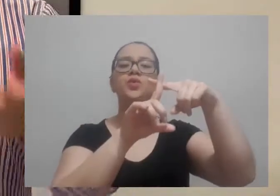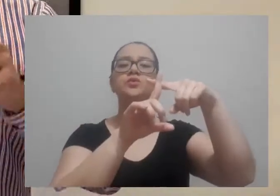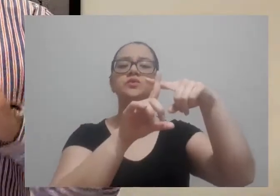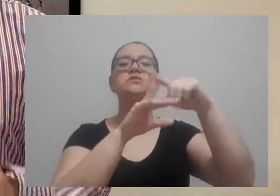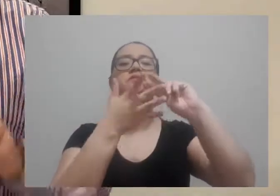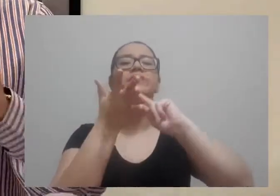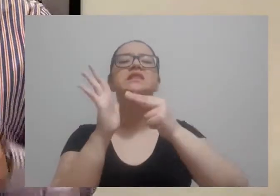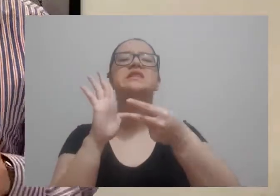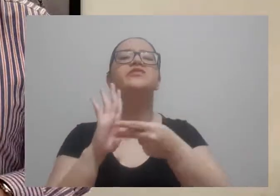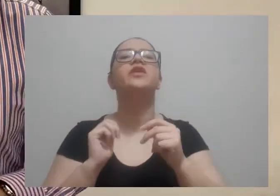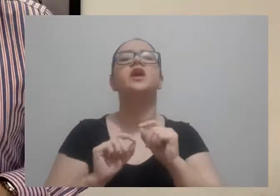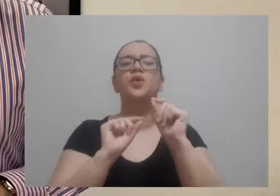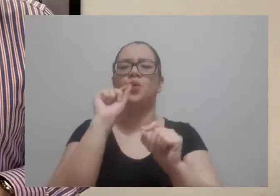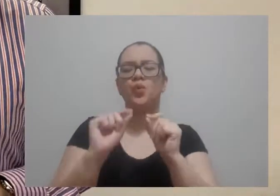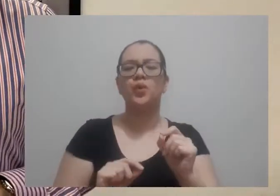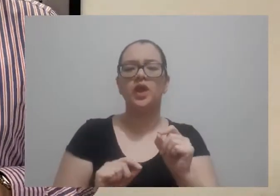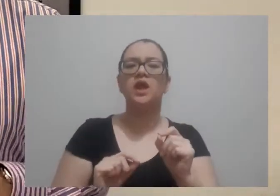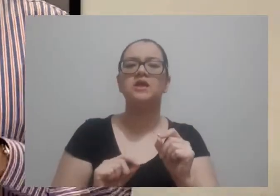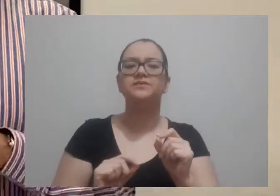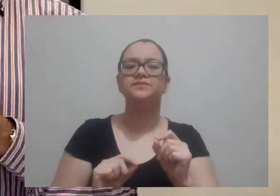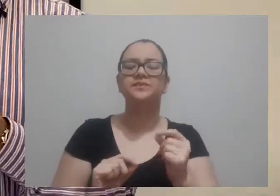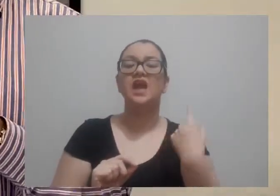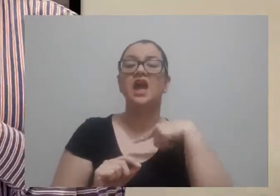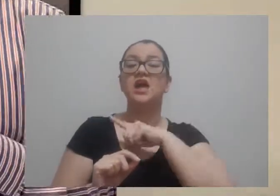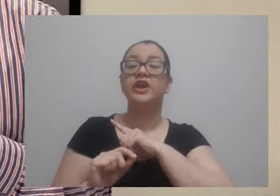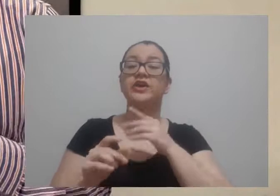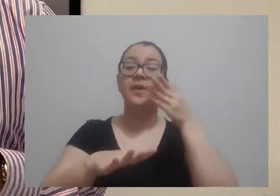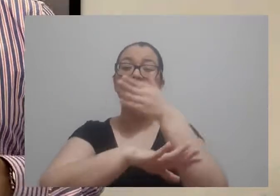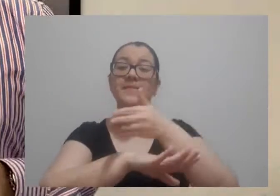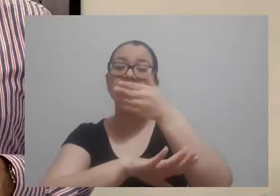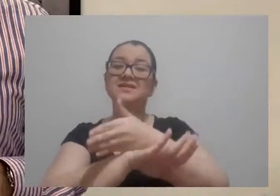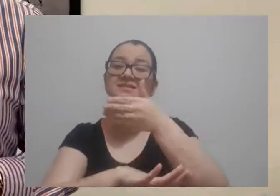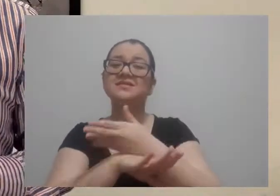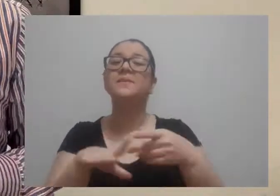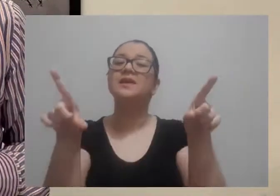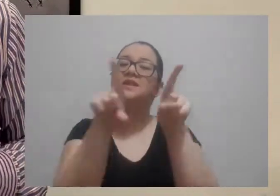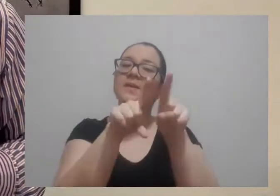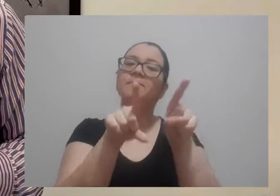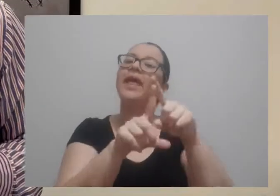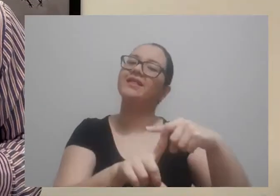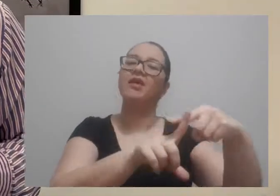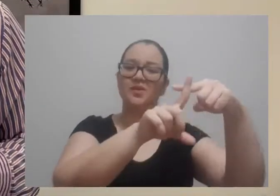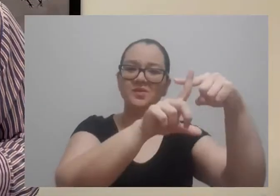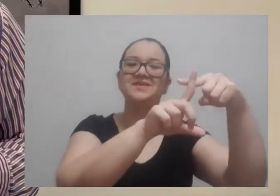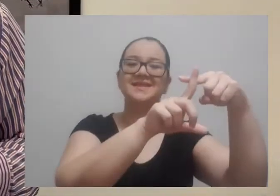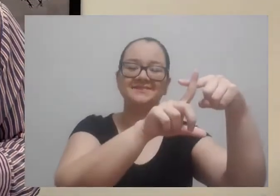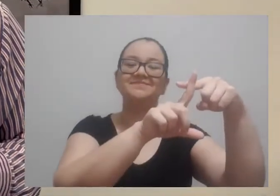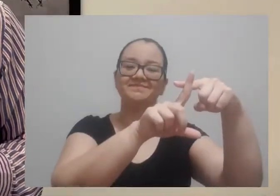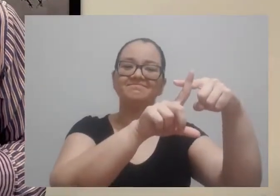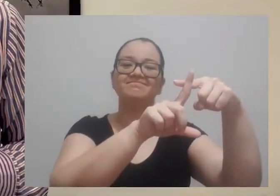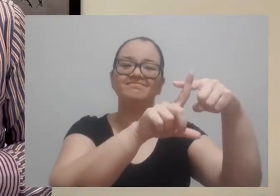nisso, comunhão da cruz, ou seja, uma participação visível da cruz. Lá em 1 Pedro, capítulo 2, versículo 21